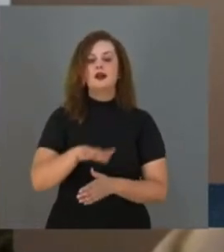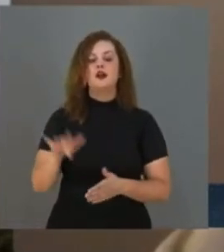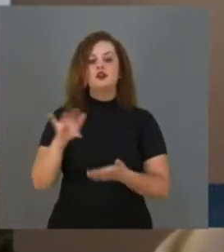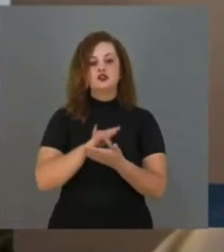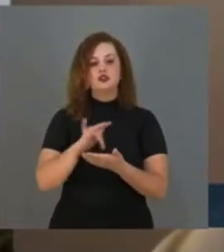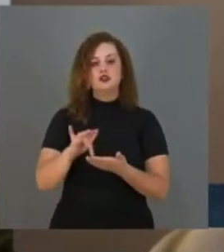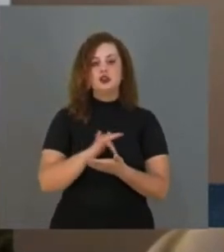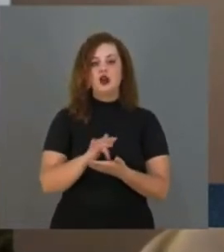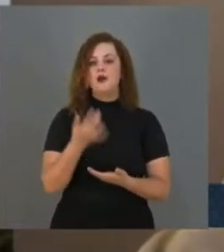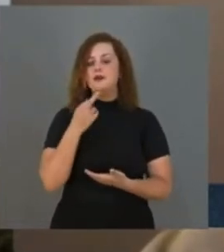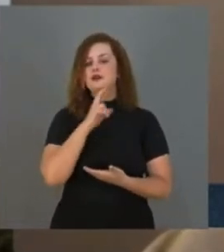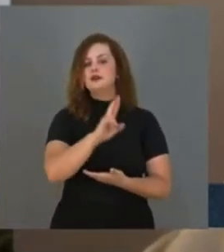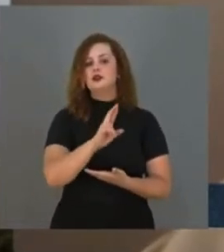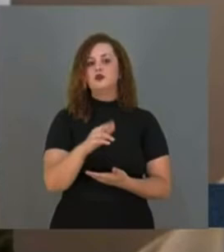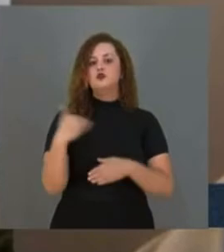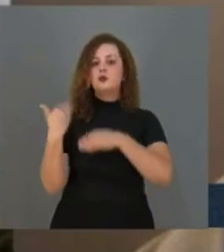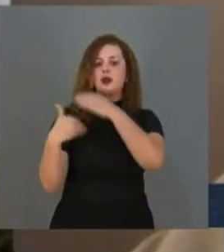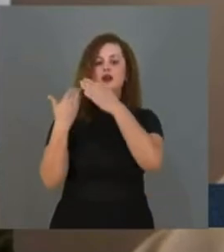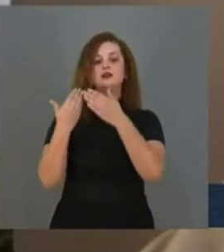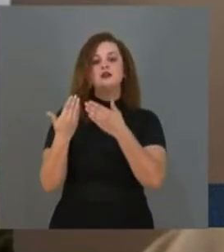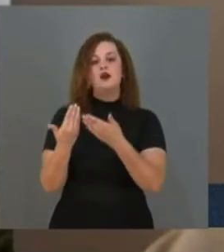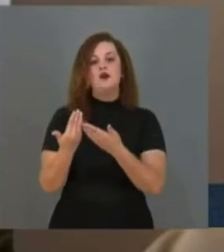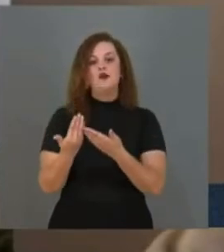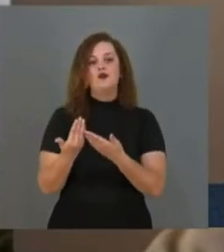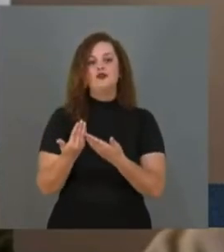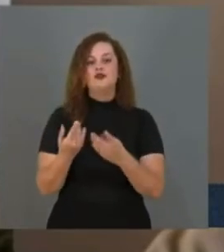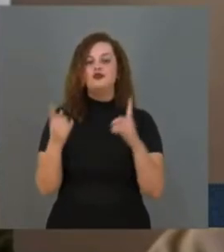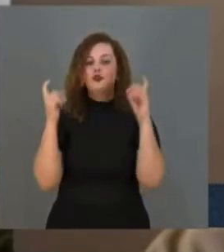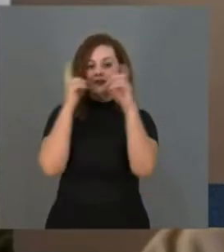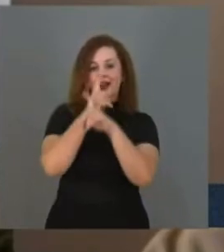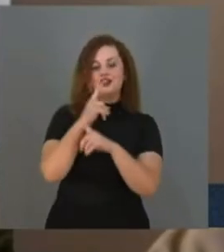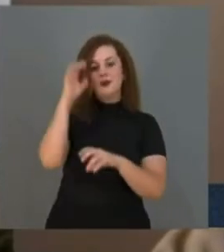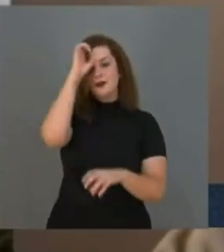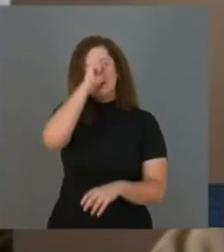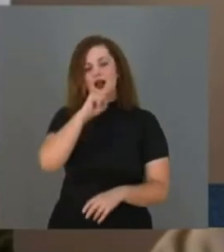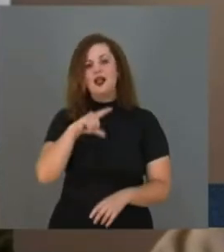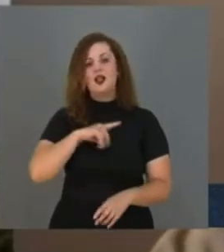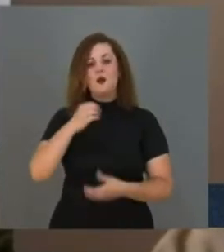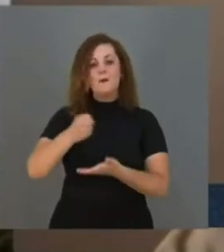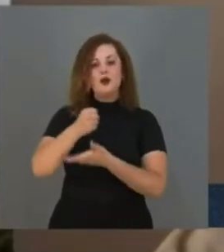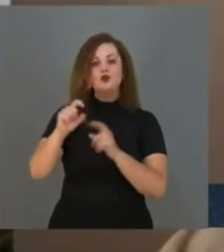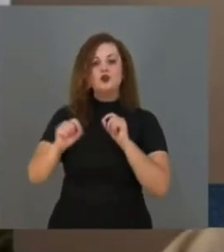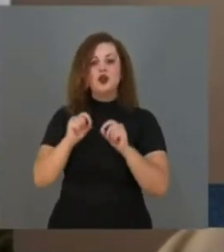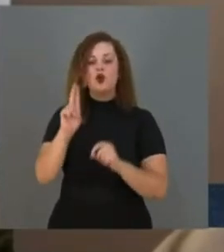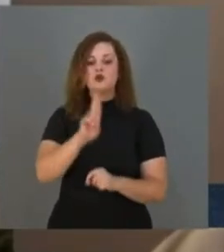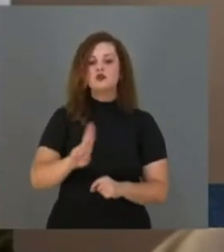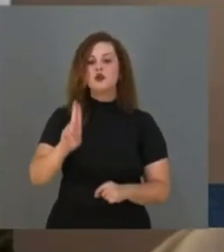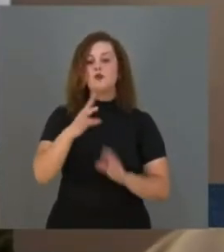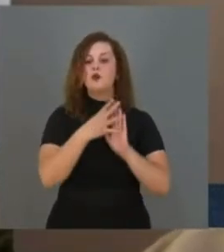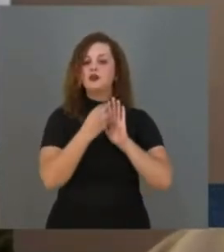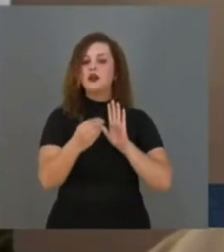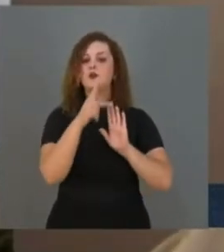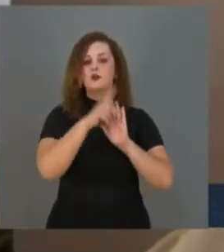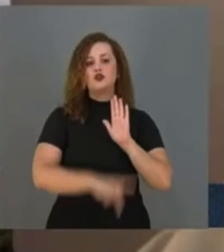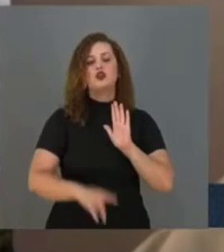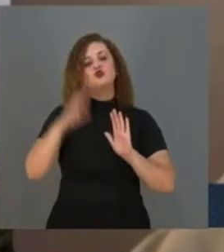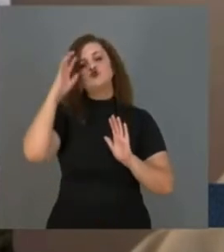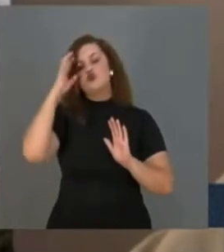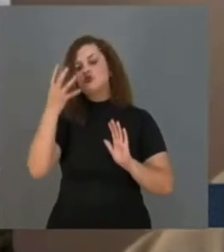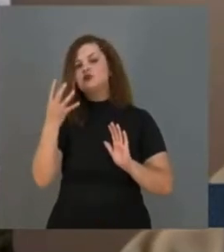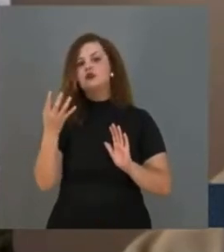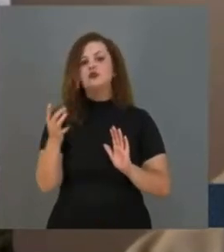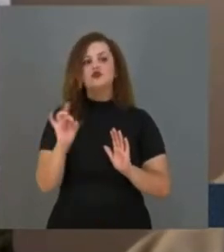em nome de uma superação de déficit de aprendizagens, tendo como base a utilização de modelos, projetos e soluções